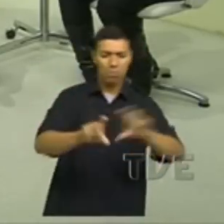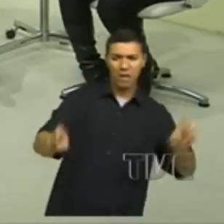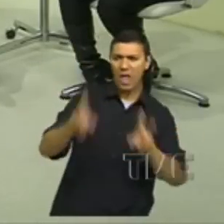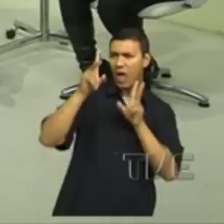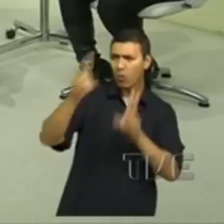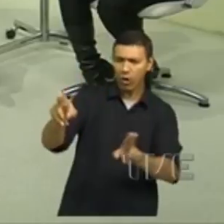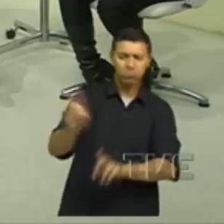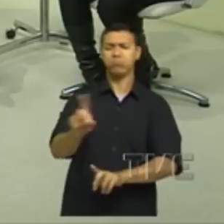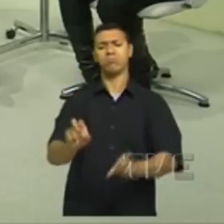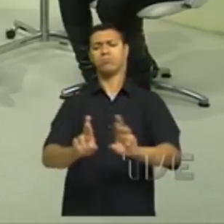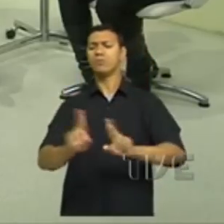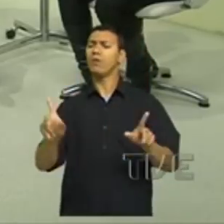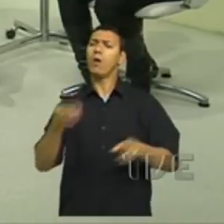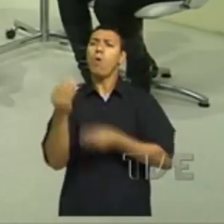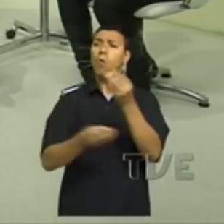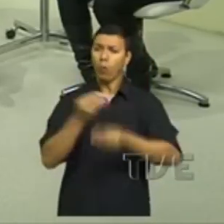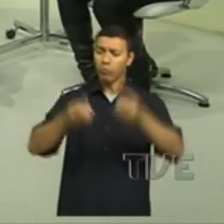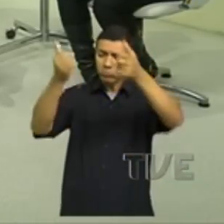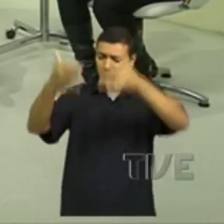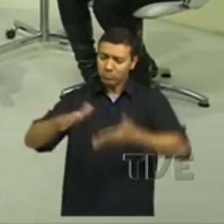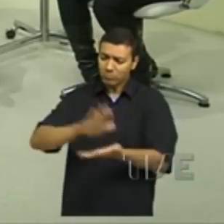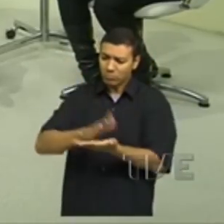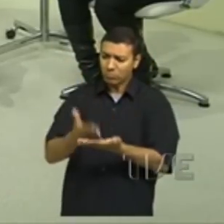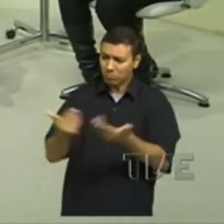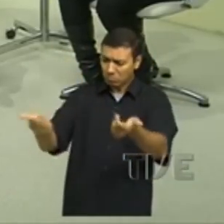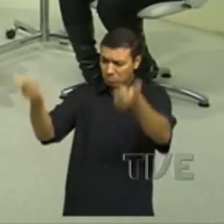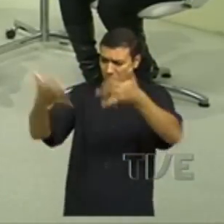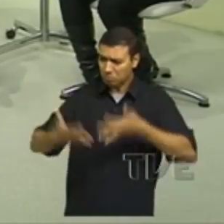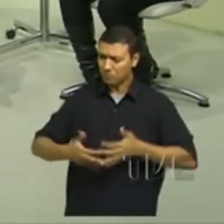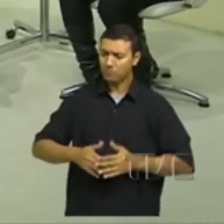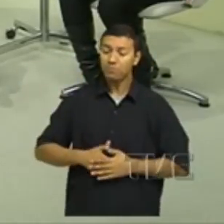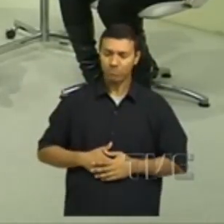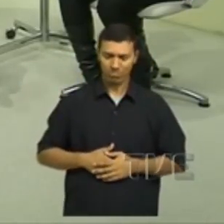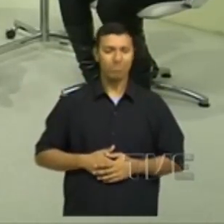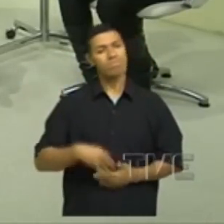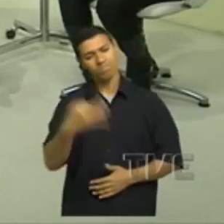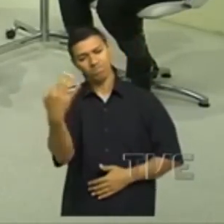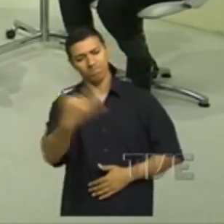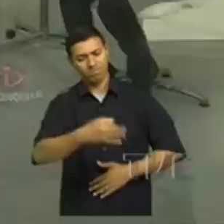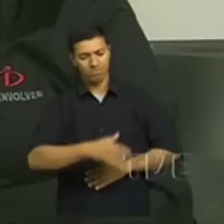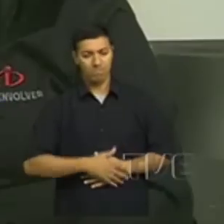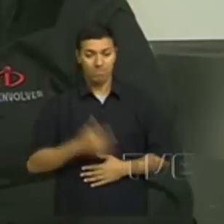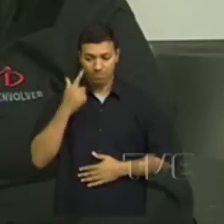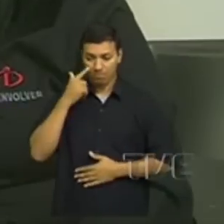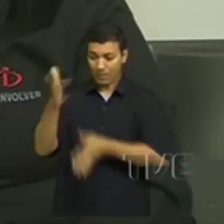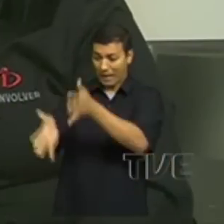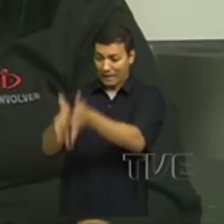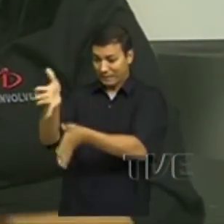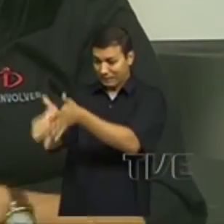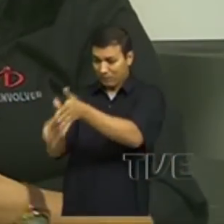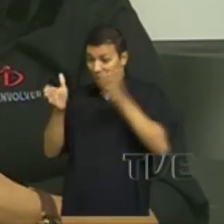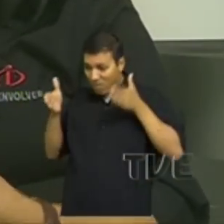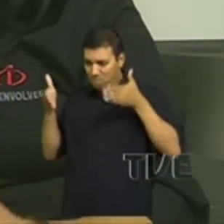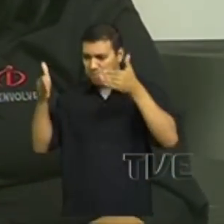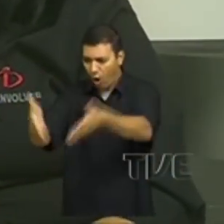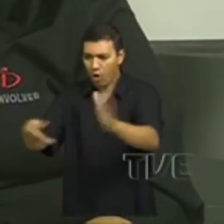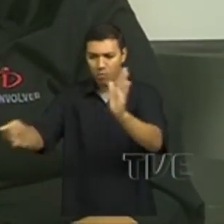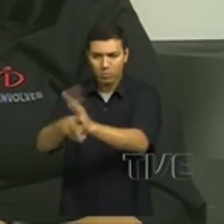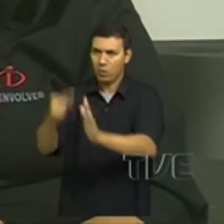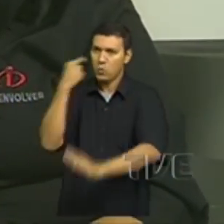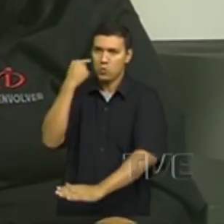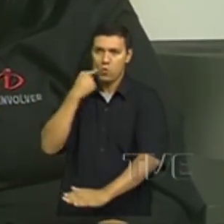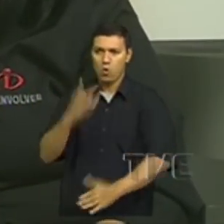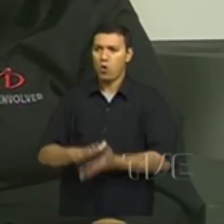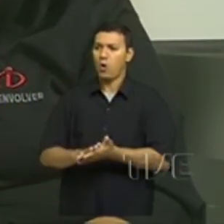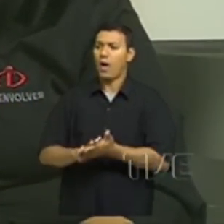são produzidas as legendas e as características. Perfeito. Então, assim como a língua de sinais, ela é uma língua específica, com estrutura